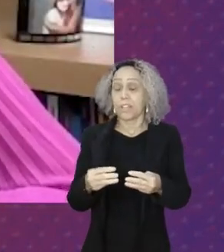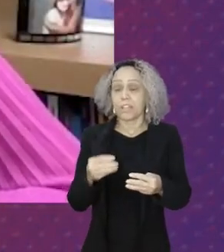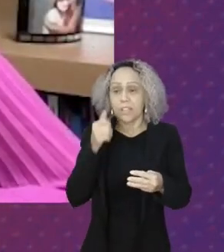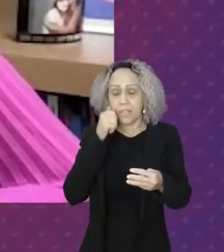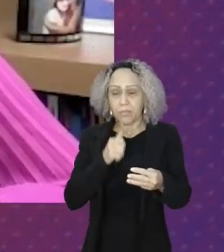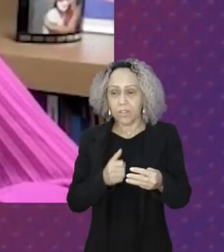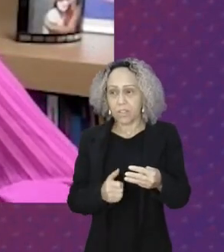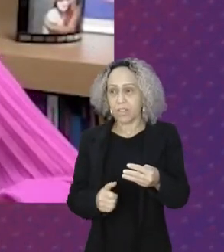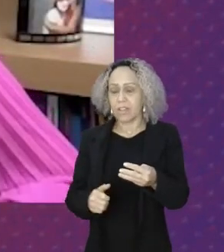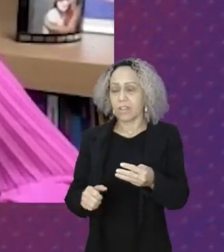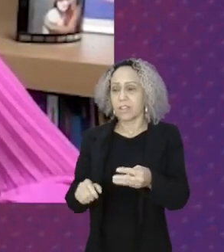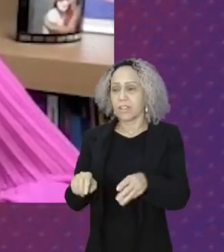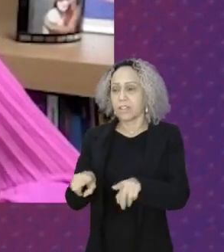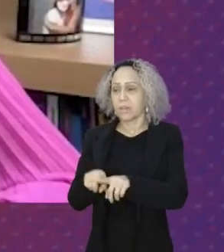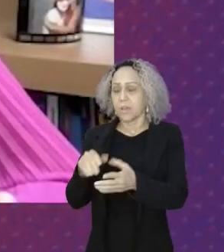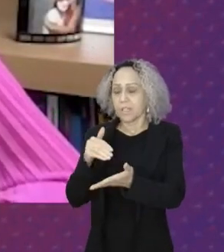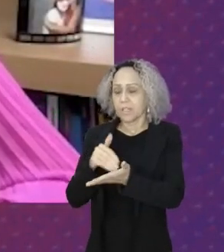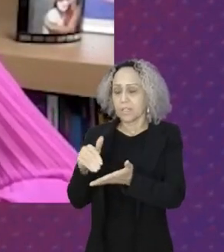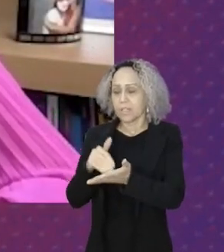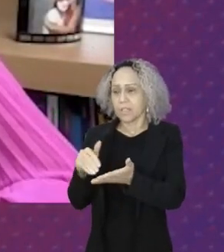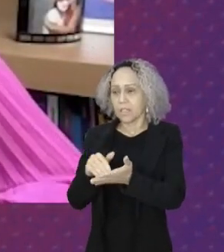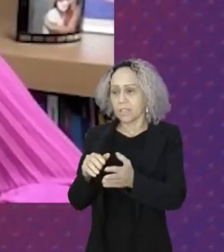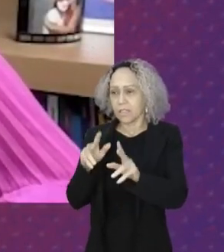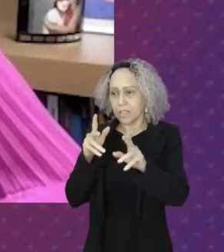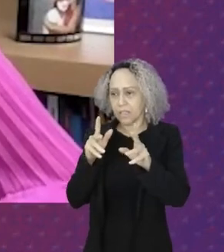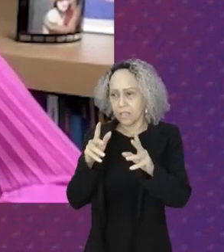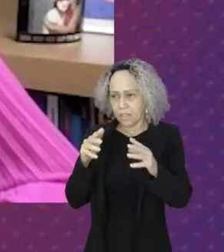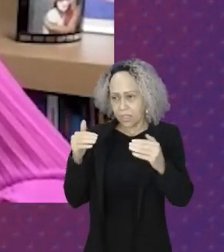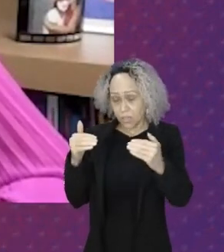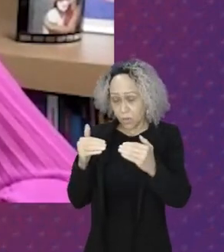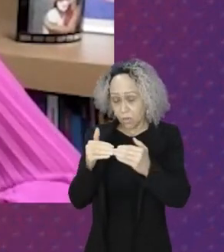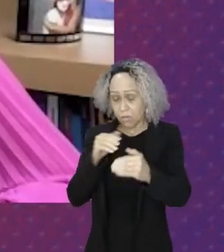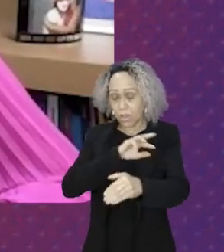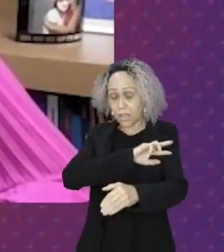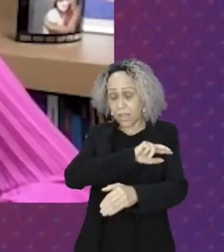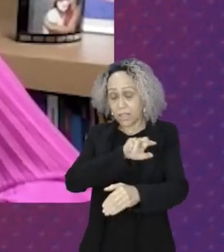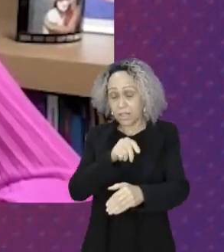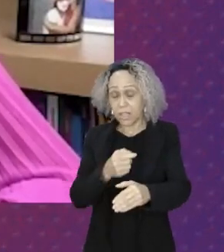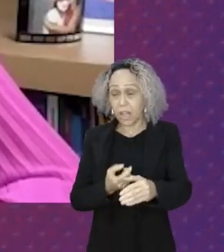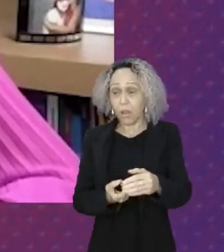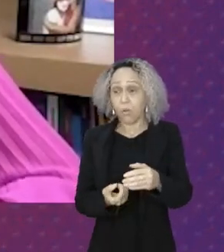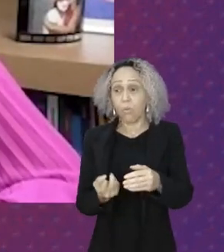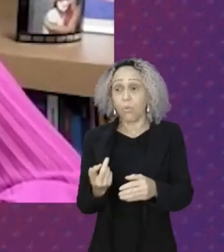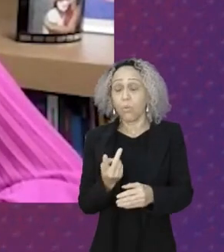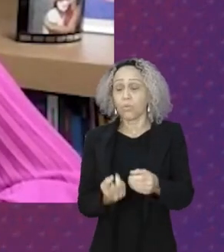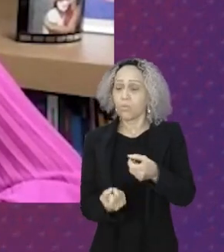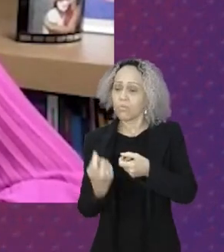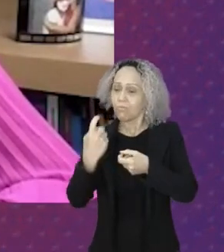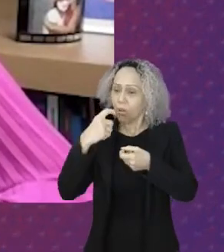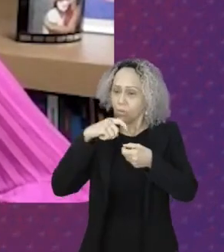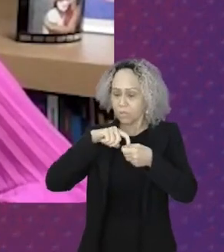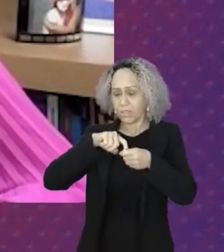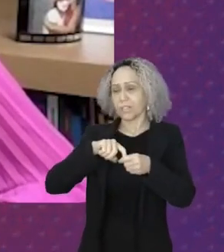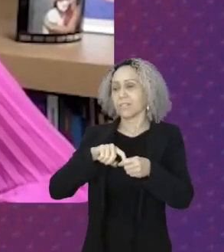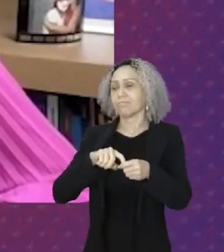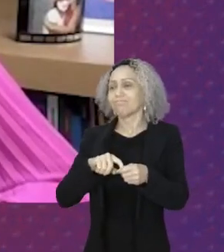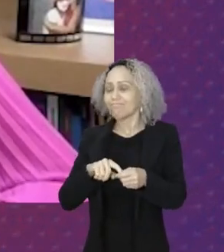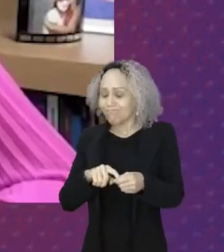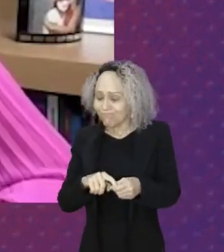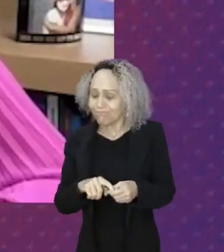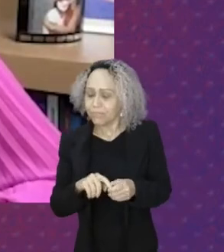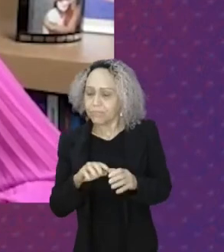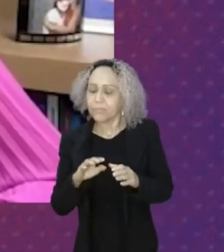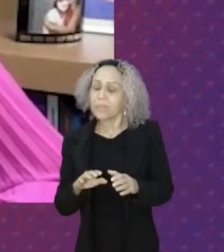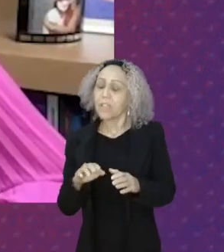Secretaria de Igualdade Racial, porque nós precisamos construir um aparato de proteção para a nossa